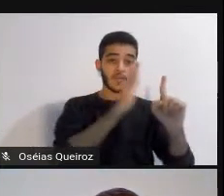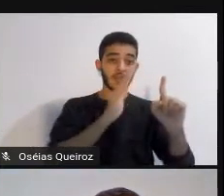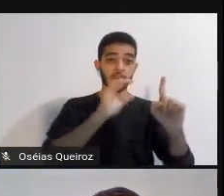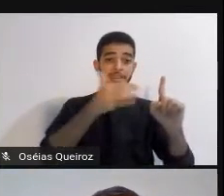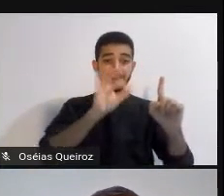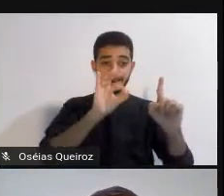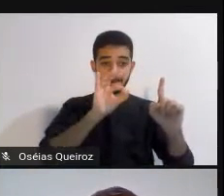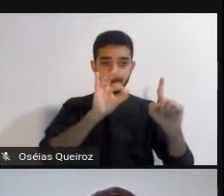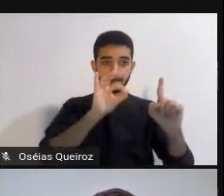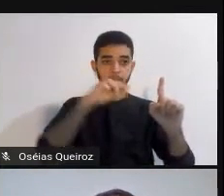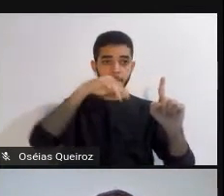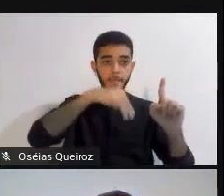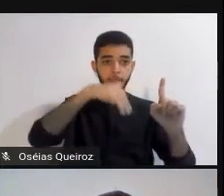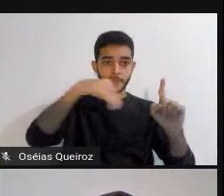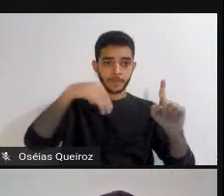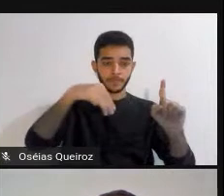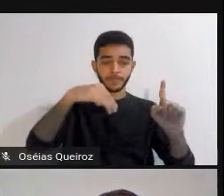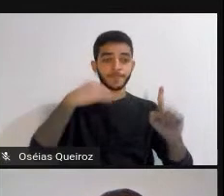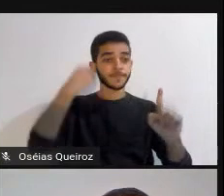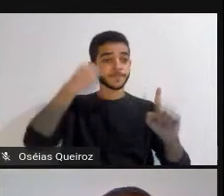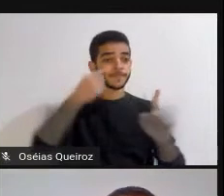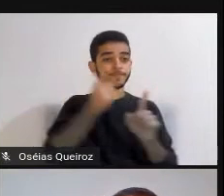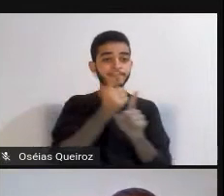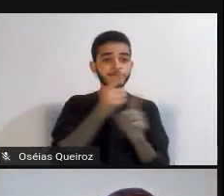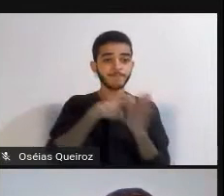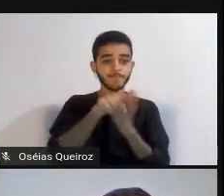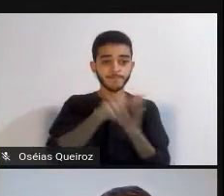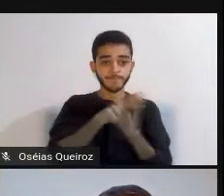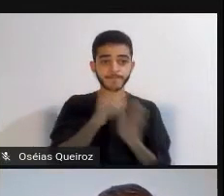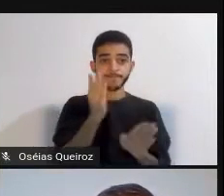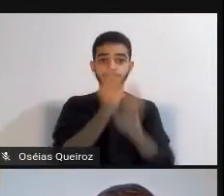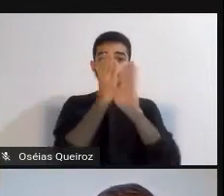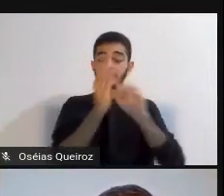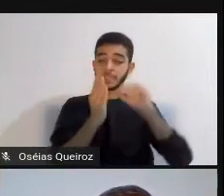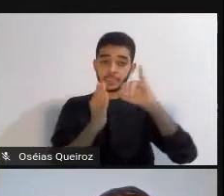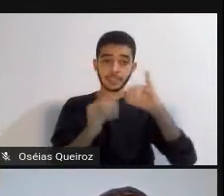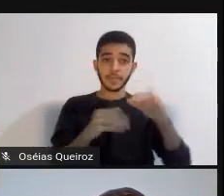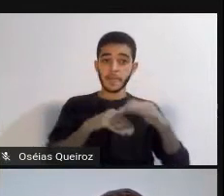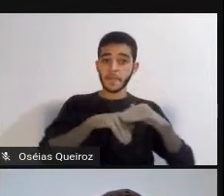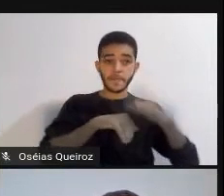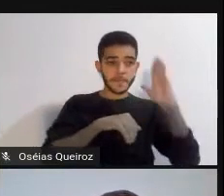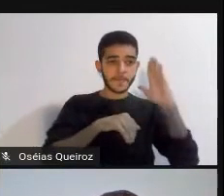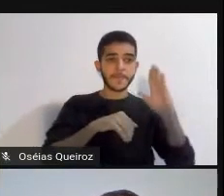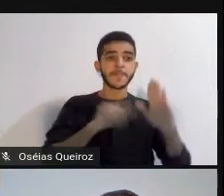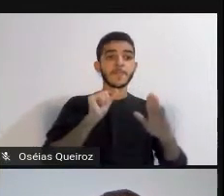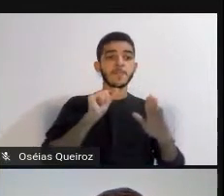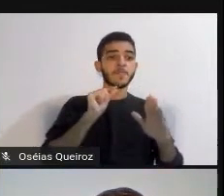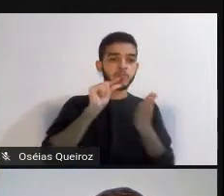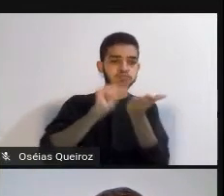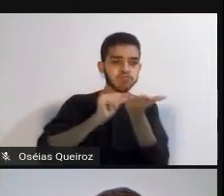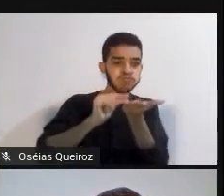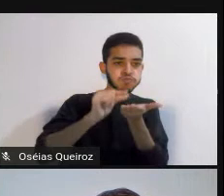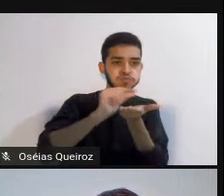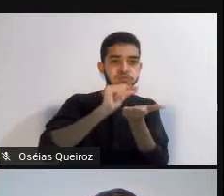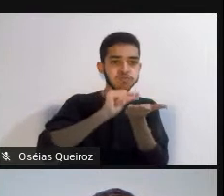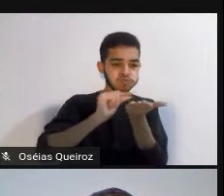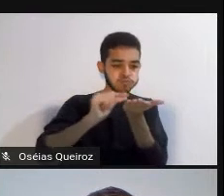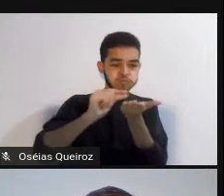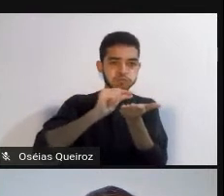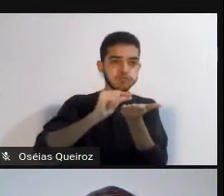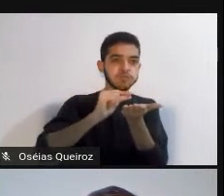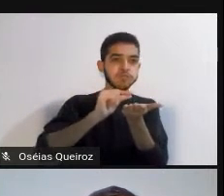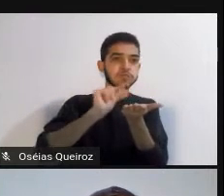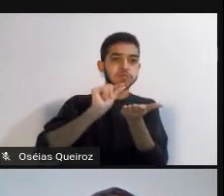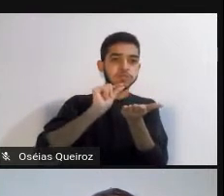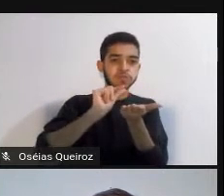com o experimento, ele observou que quanto maior a concentração de microplástico, esses microplásticos eles acabavam